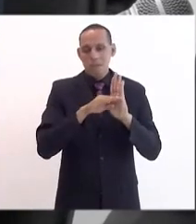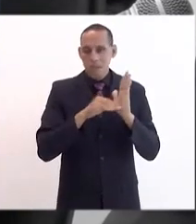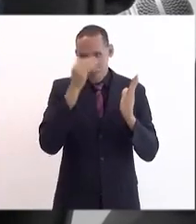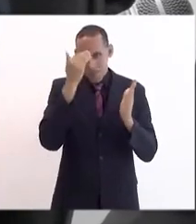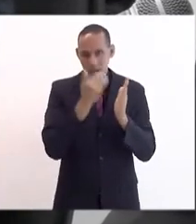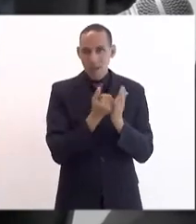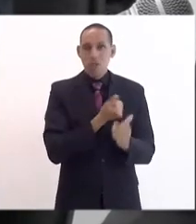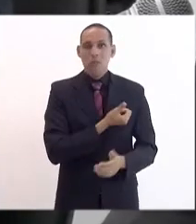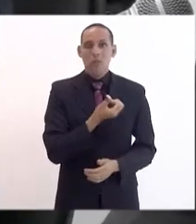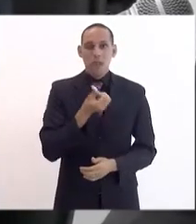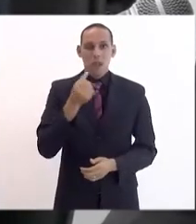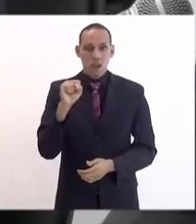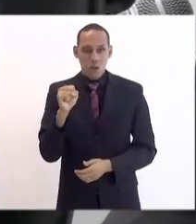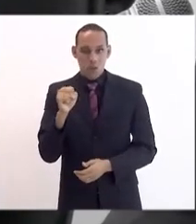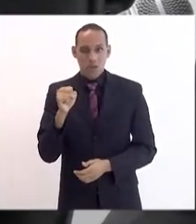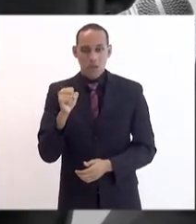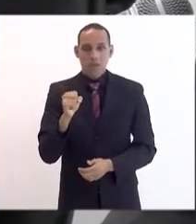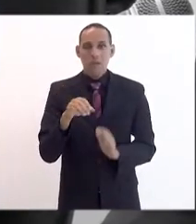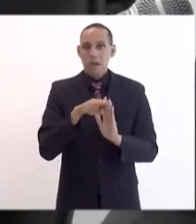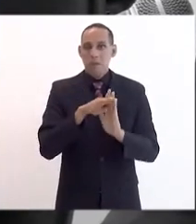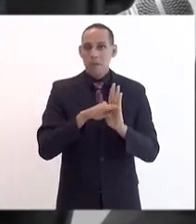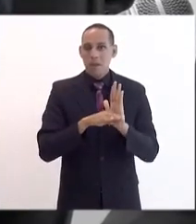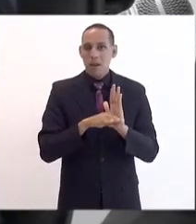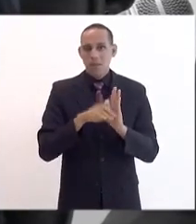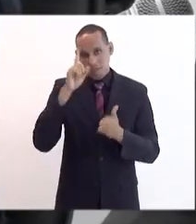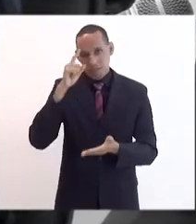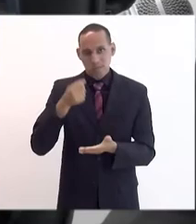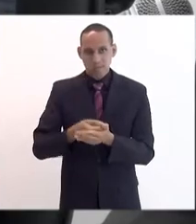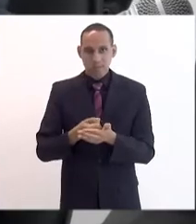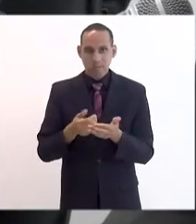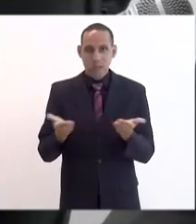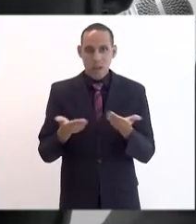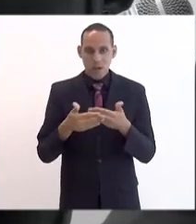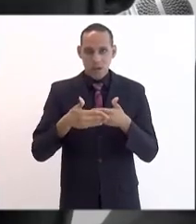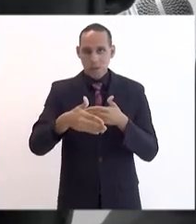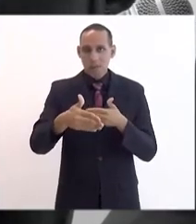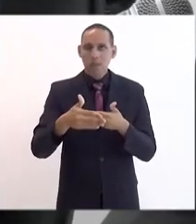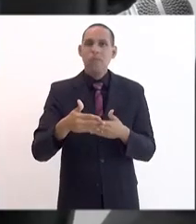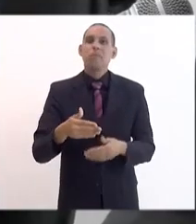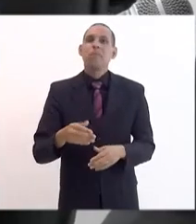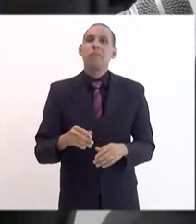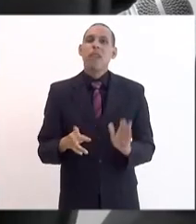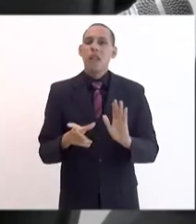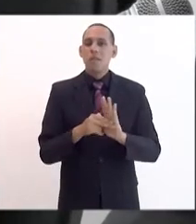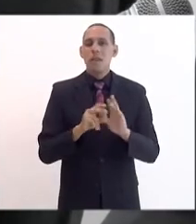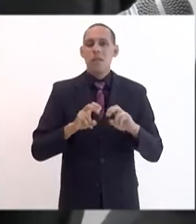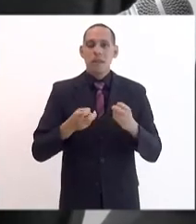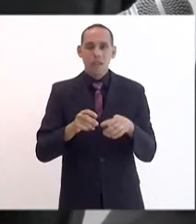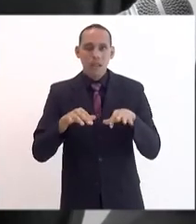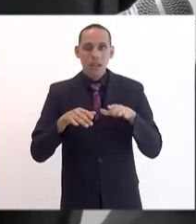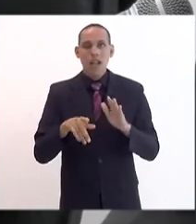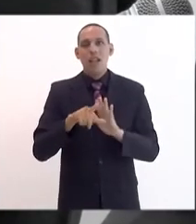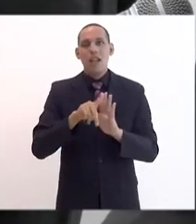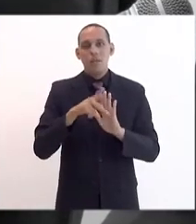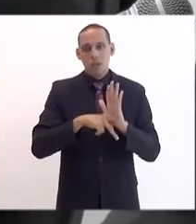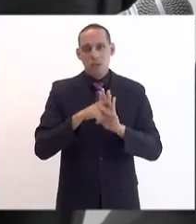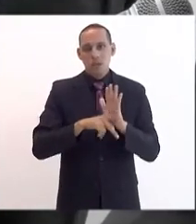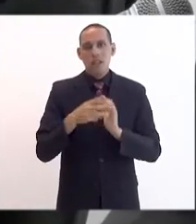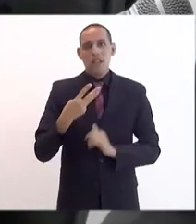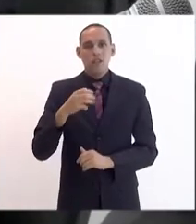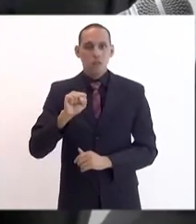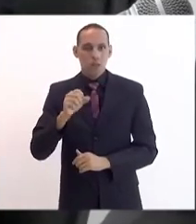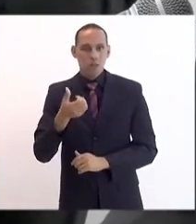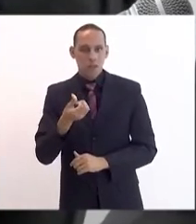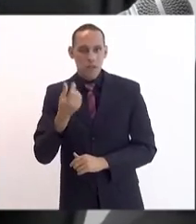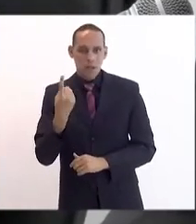número 68 da pauta, para deliberar. Emendas de plenário ao projeto de lei 3861-2021. Autoria